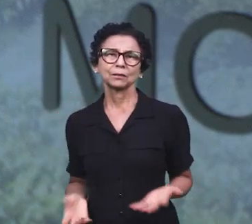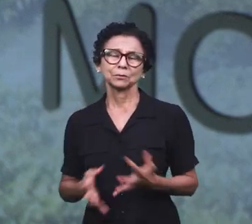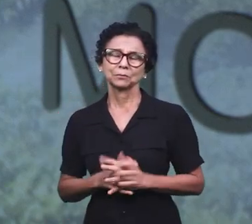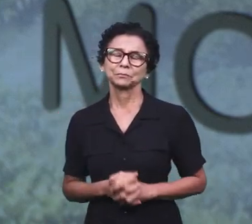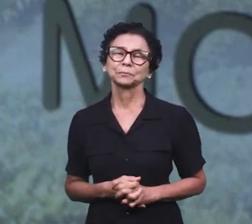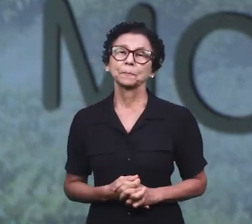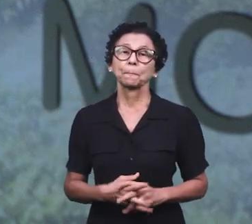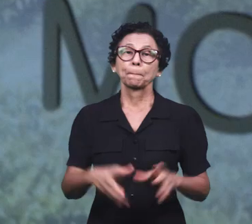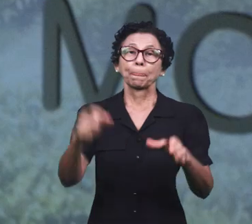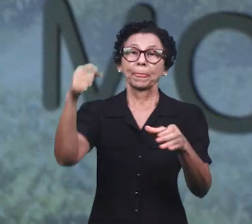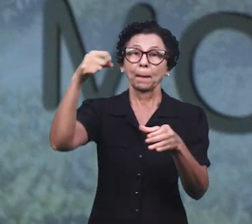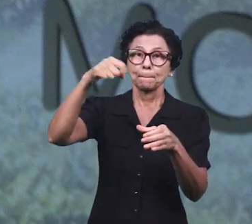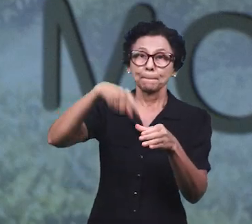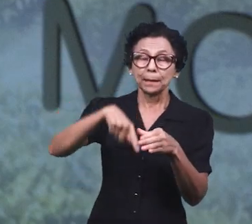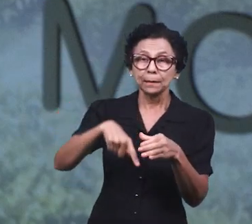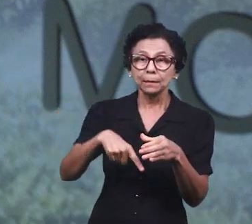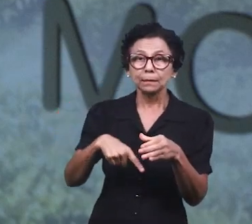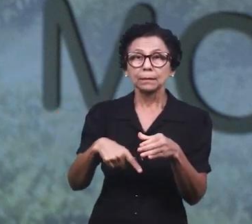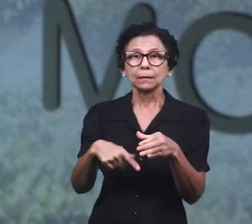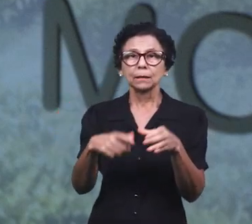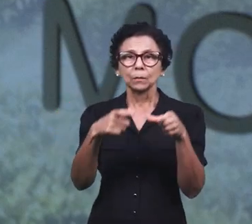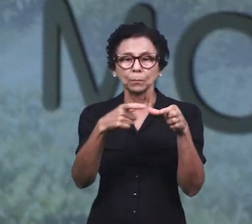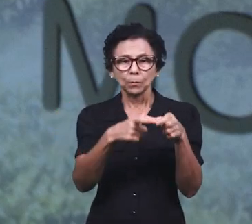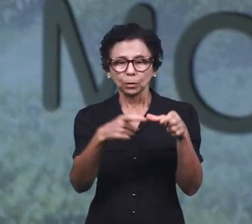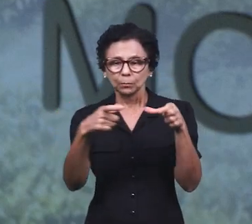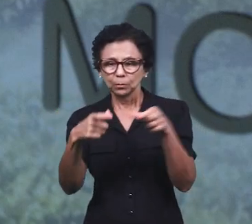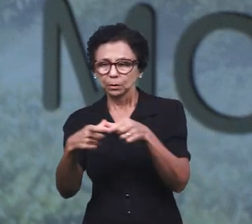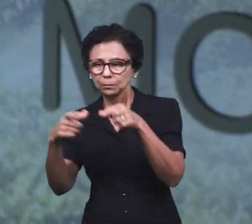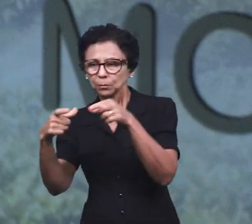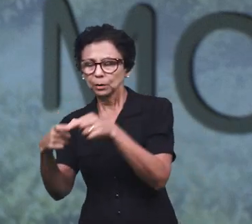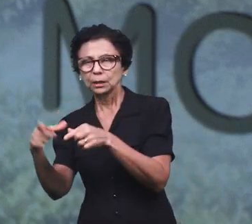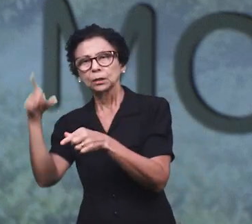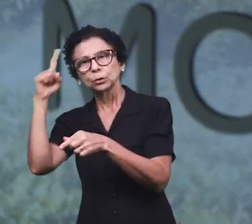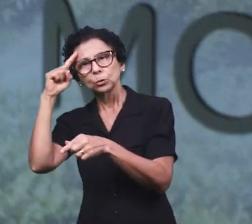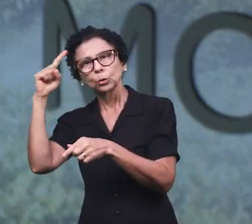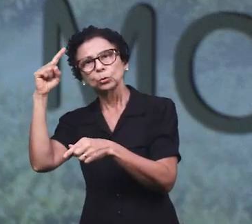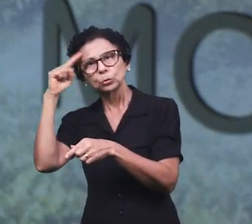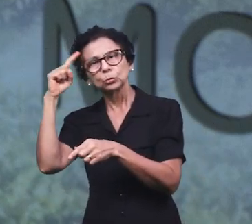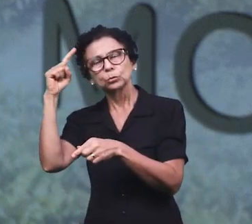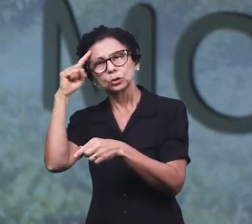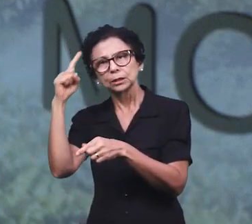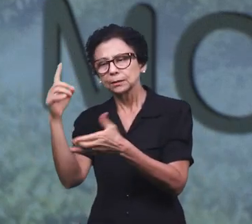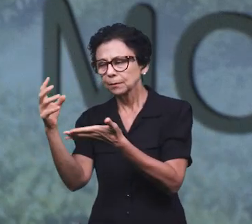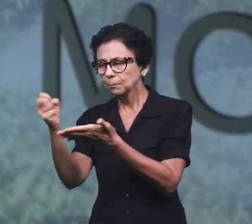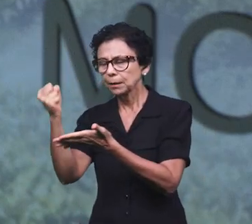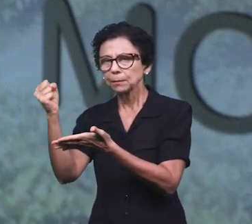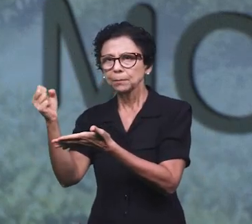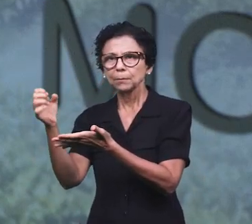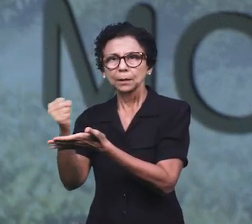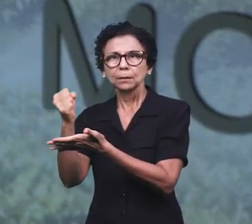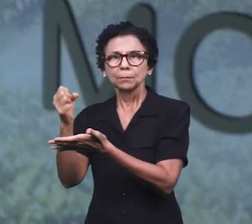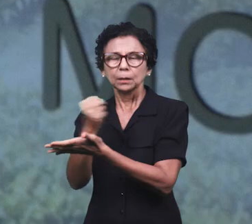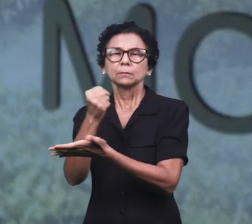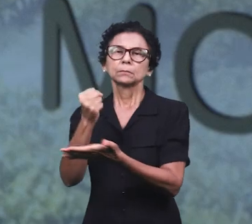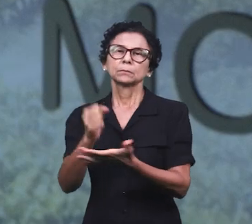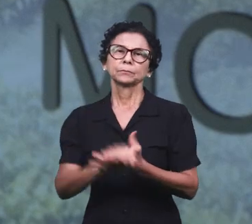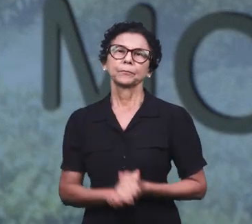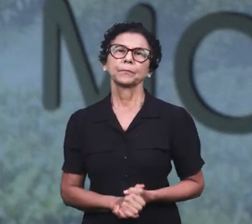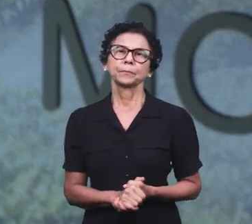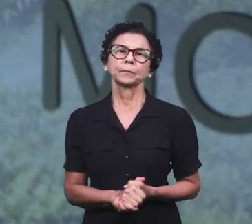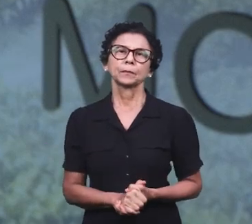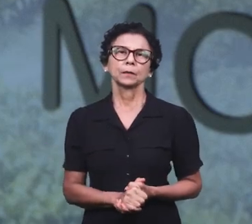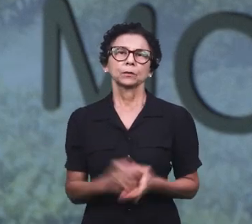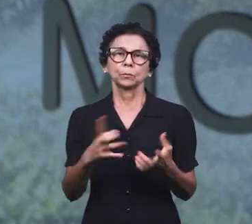você planta a salsa, os temperos, todo dia você vai usar e todo dia você vai ter. Porque também você não precisa